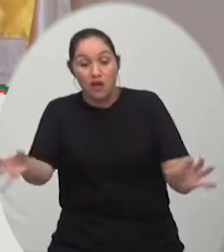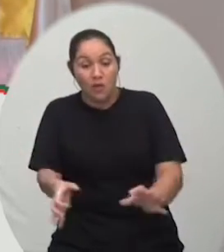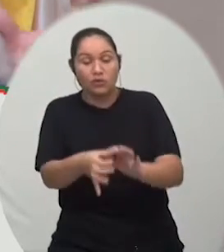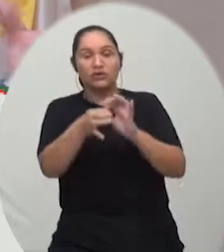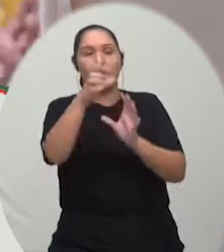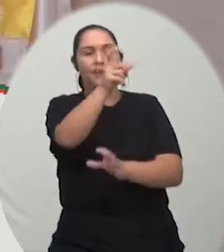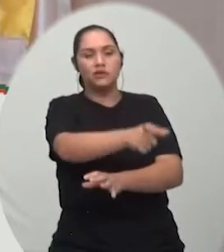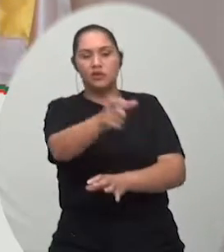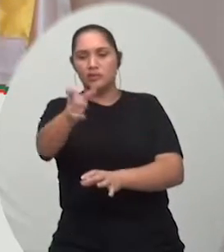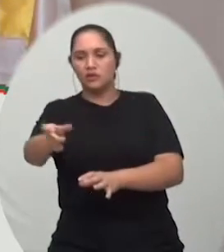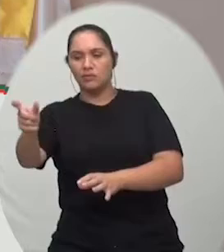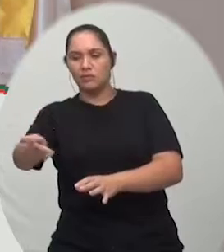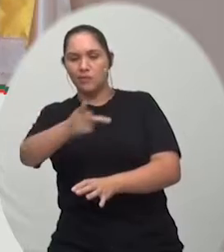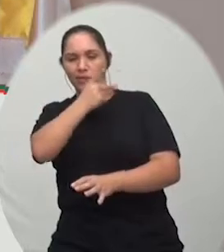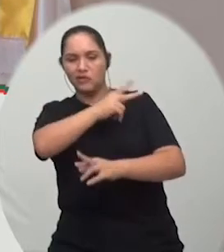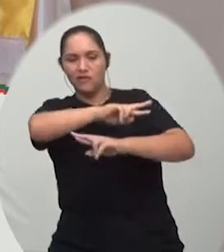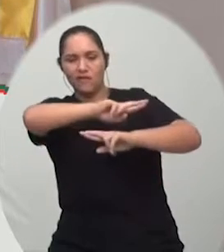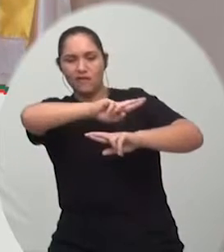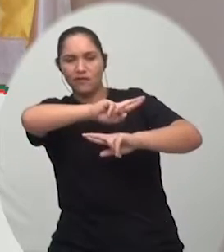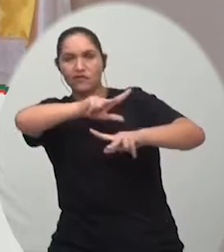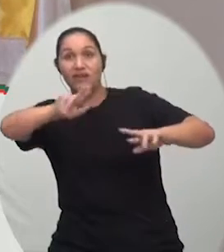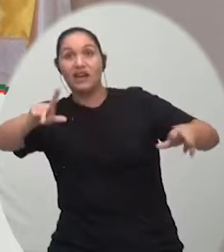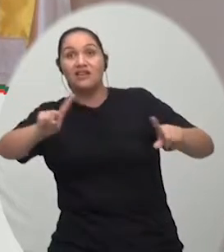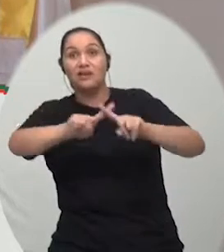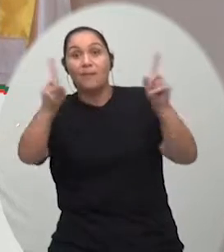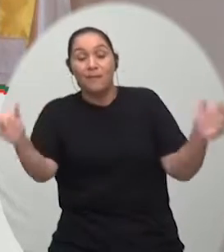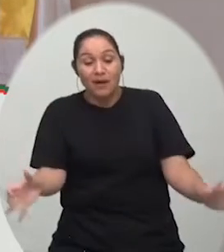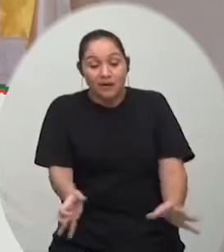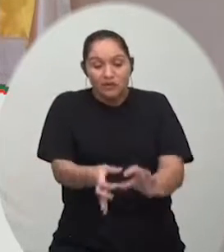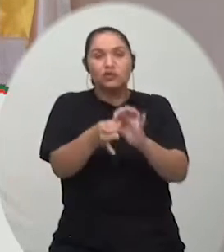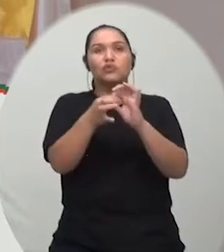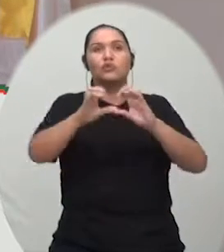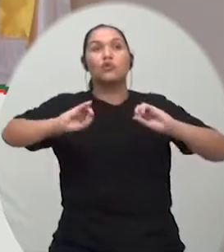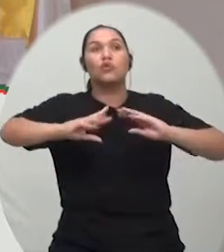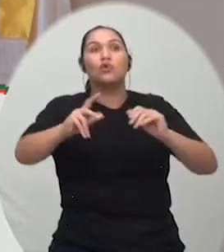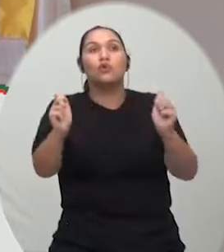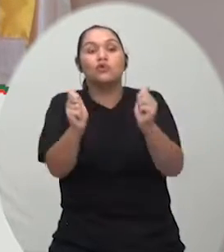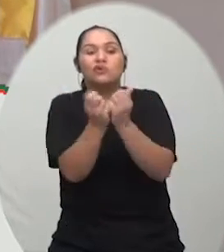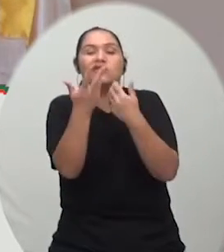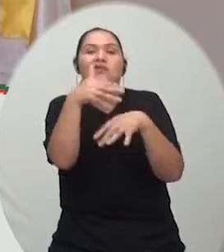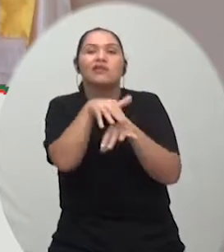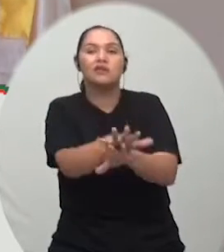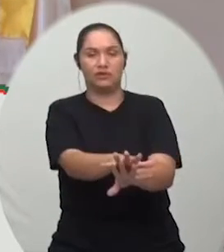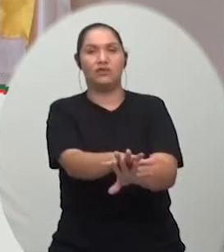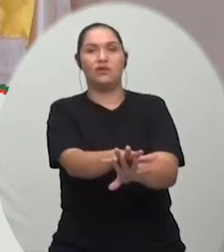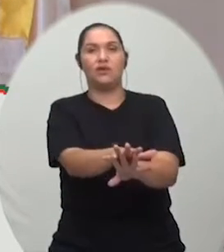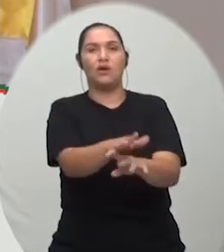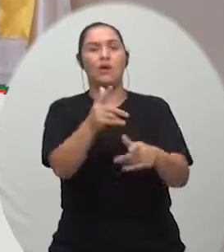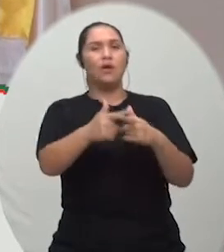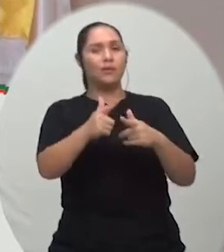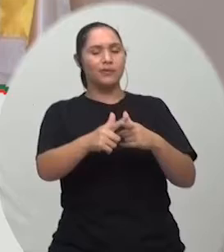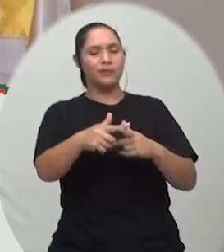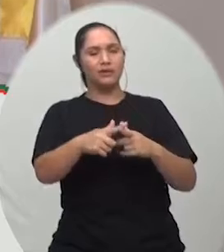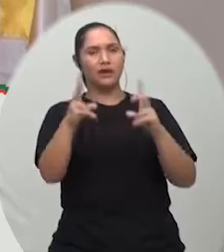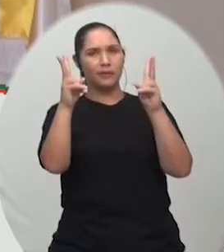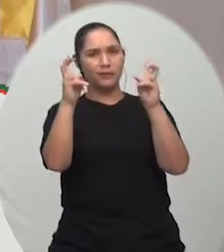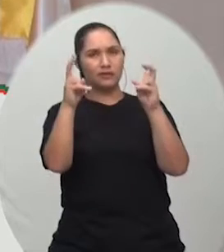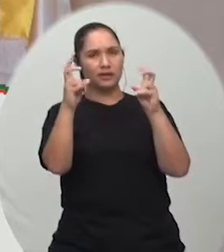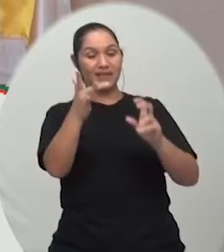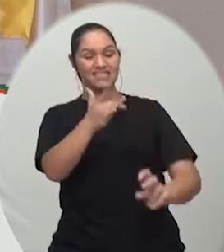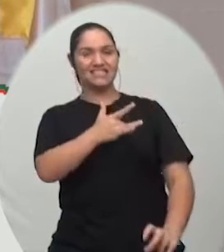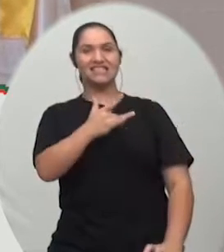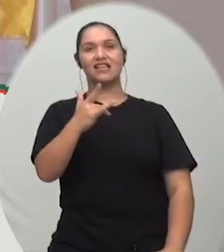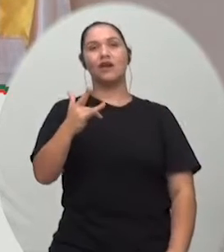participação, a união, o envolvimento de todos nesse processo. Quando nós falamos de saúde, nós